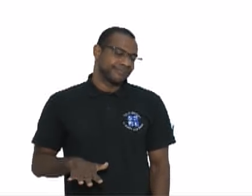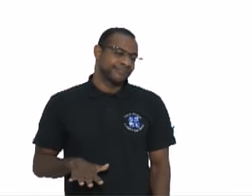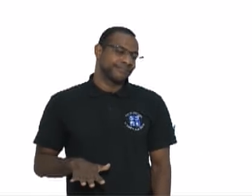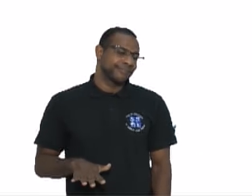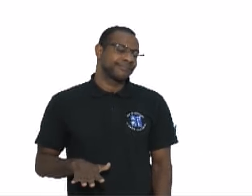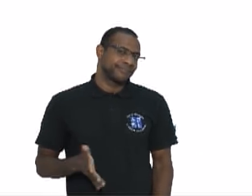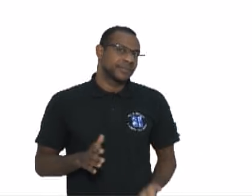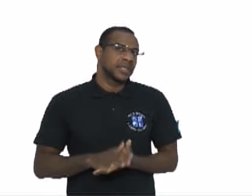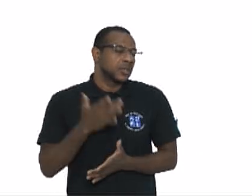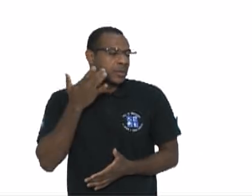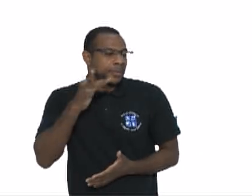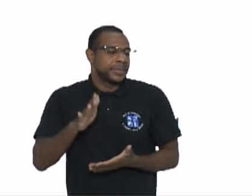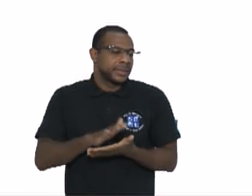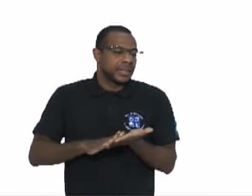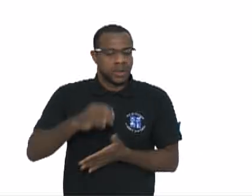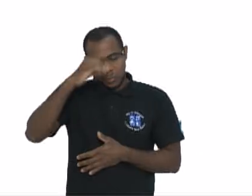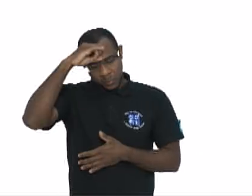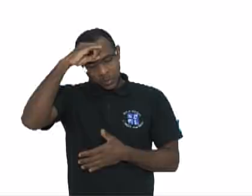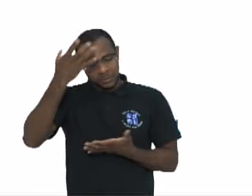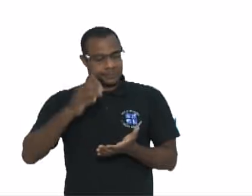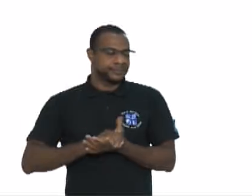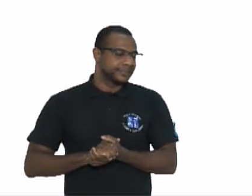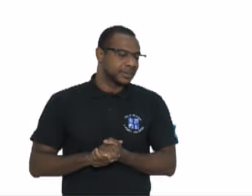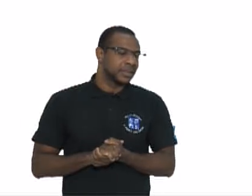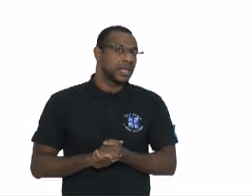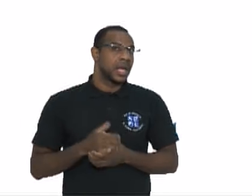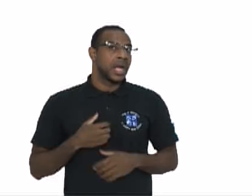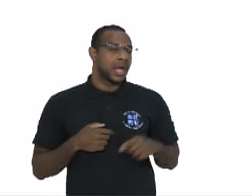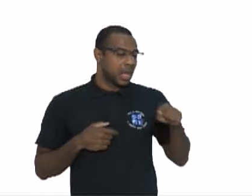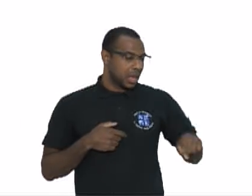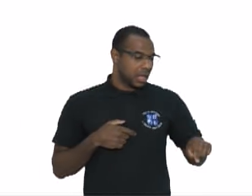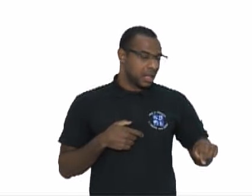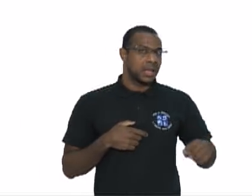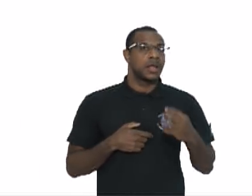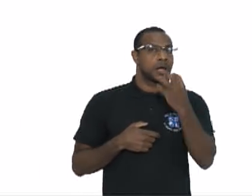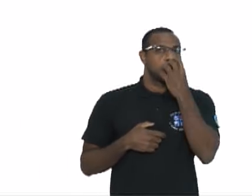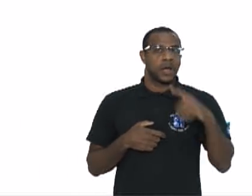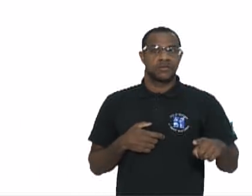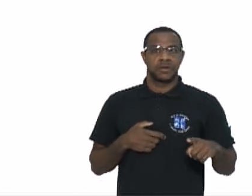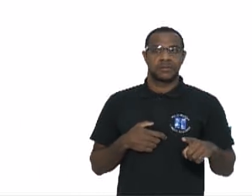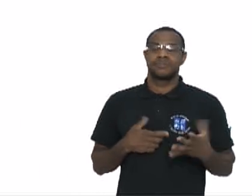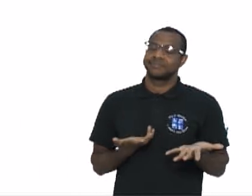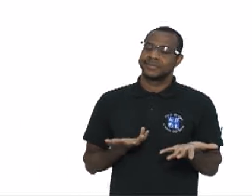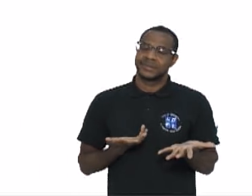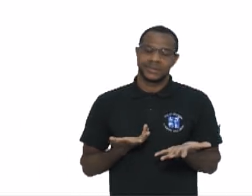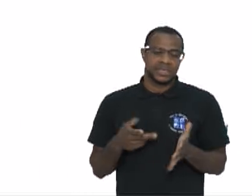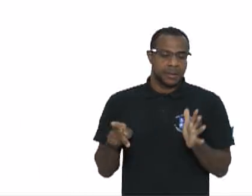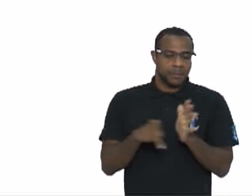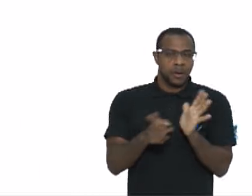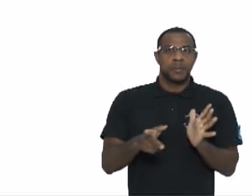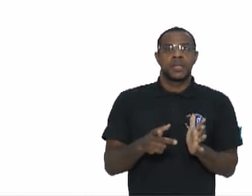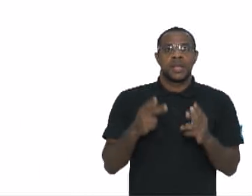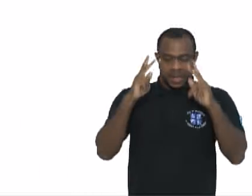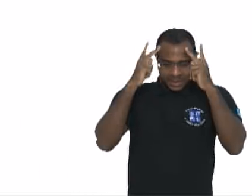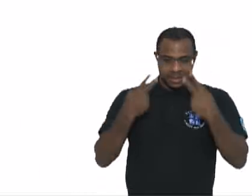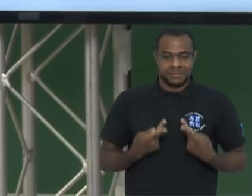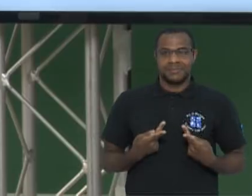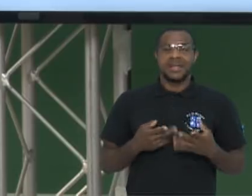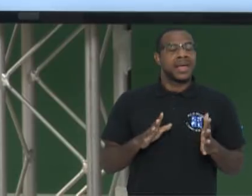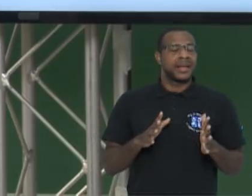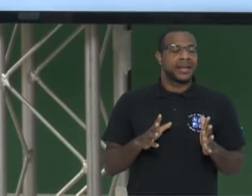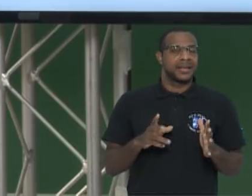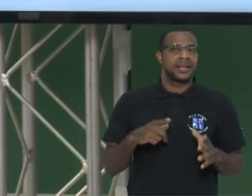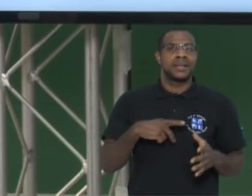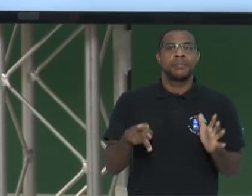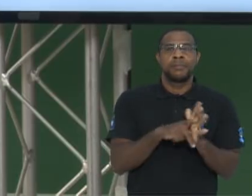só se abriria quando ela fosse uma mulher. Ele com sua natureza aprisionada. Observem que aqui,